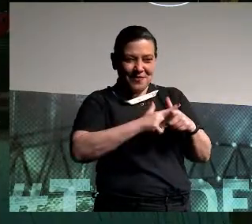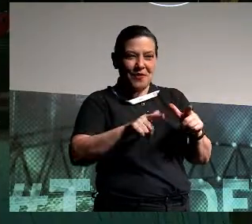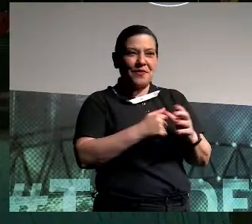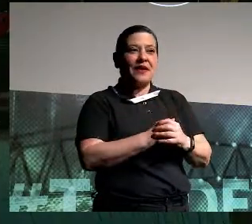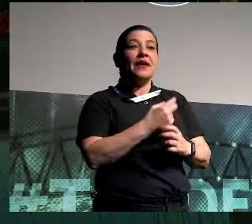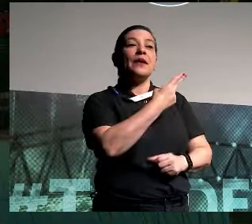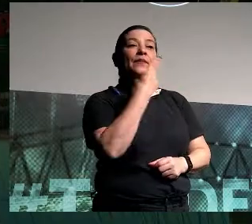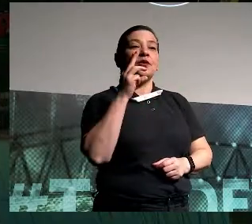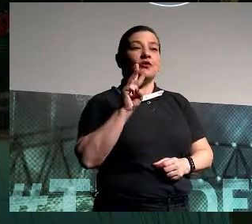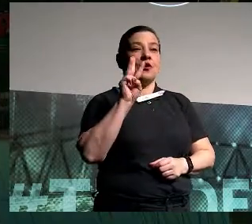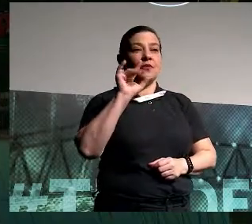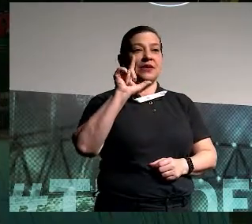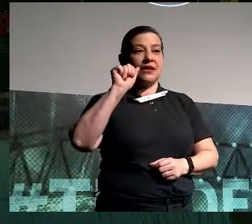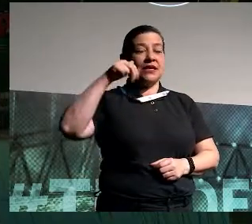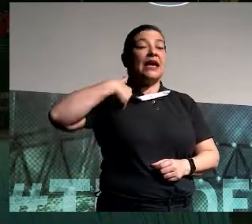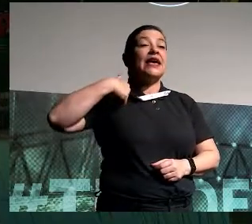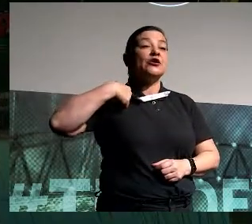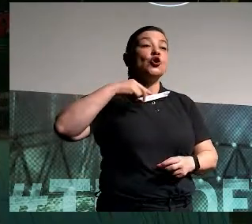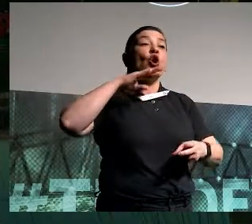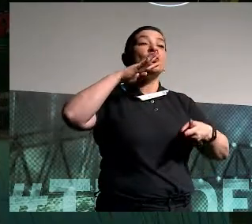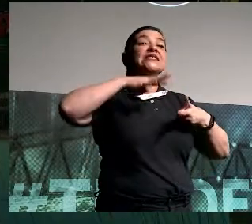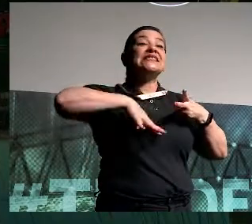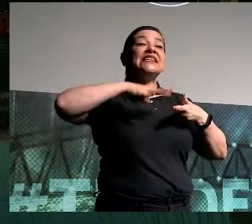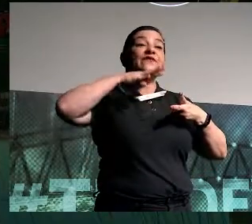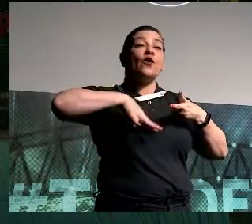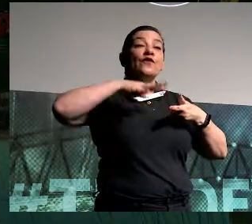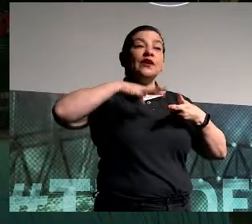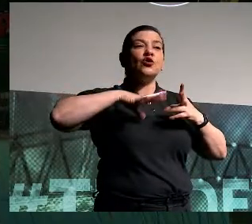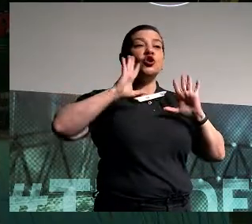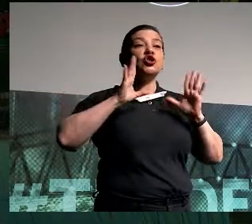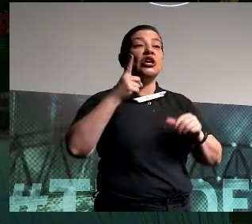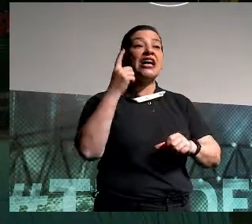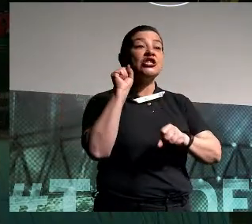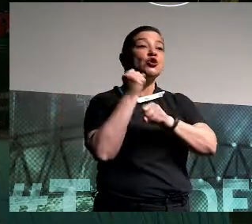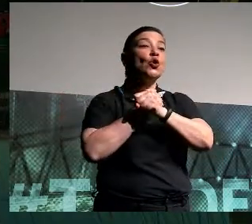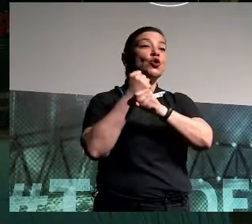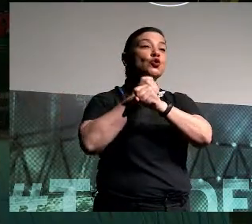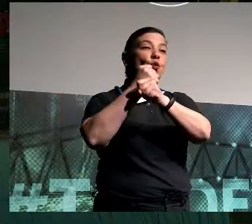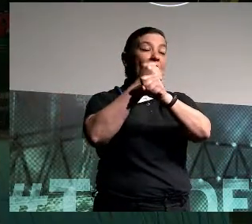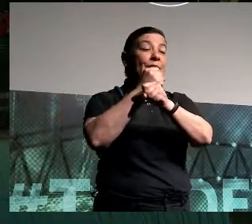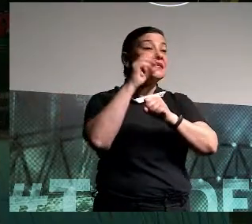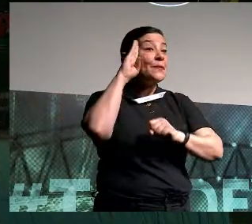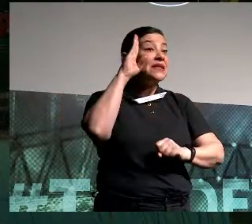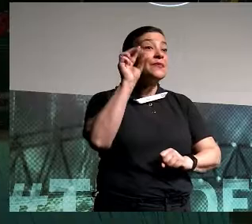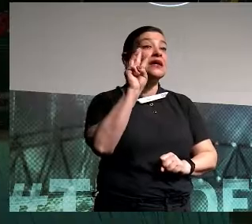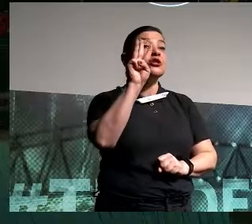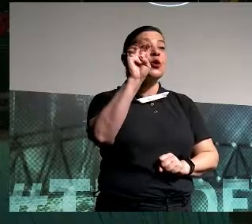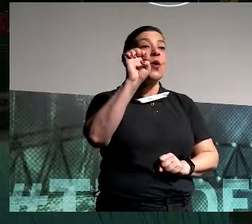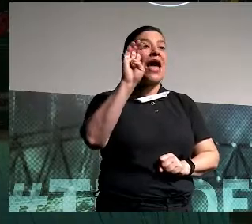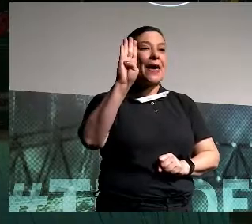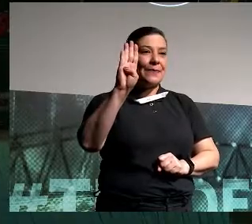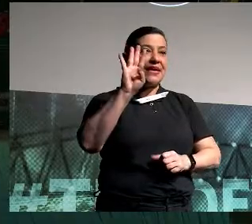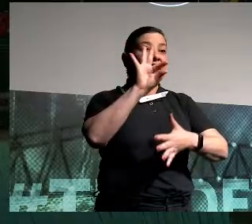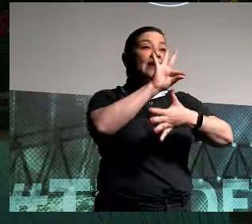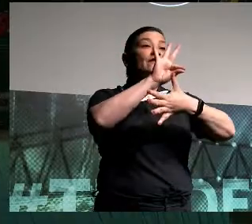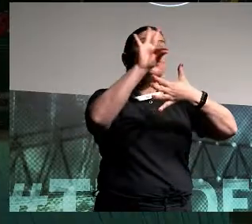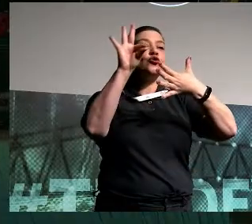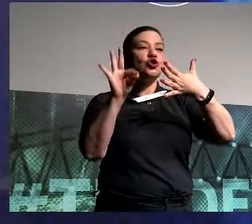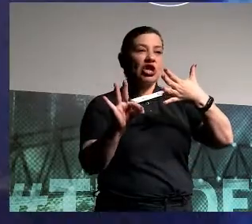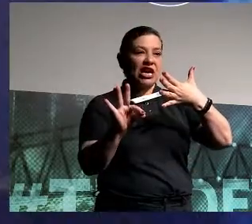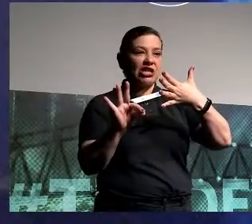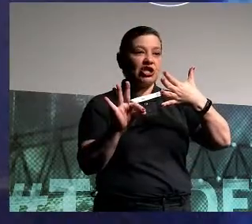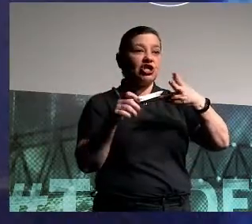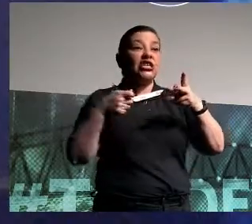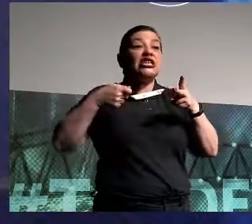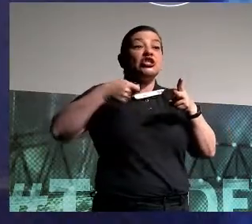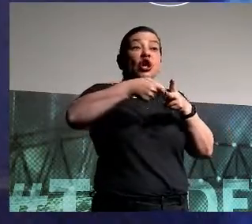nome é William Grazia, eu sou desenvolvedor web já há uns 18, 19 anos, trabalhando principalmente com web, front-end e JavaScript.